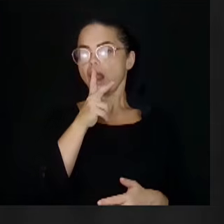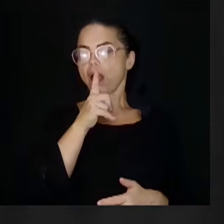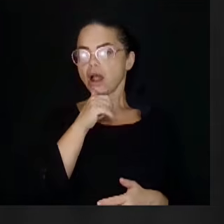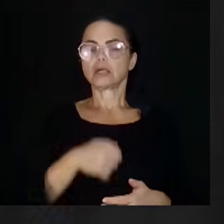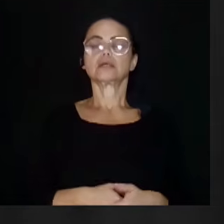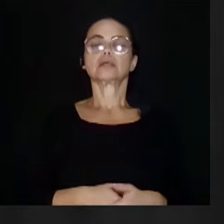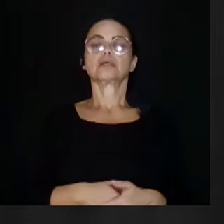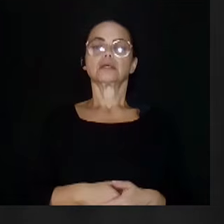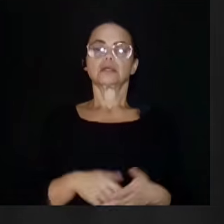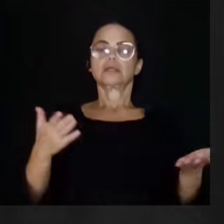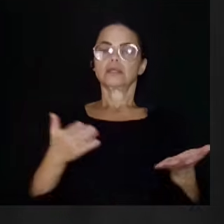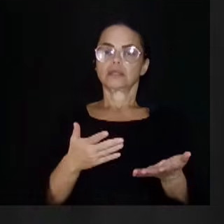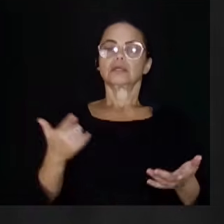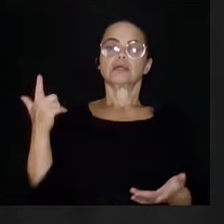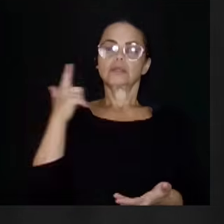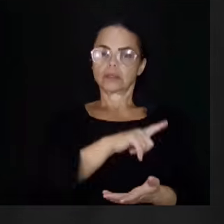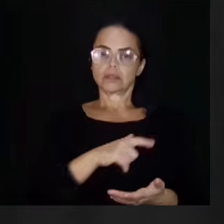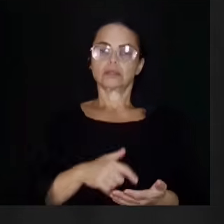gente conseguiu,